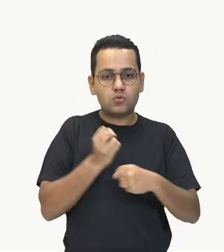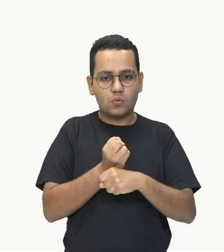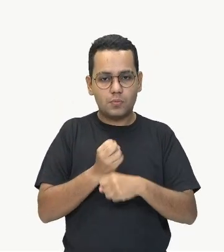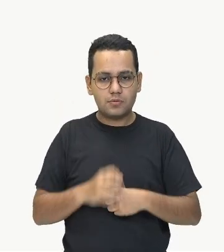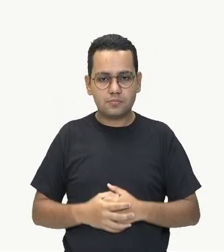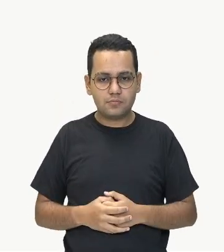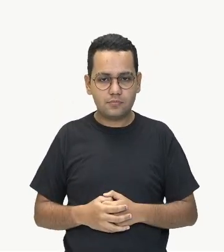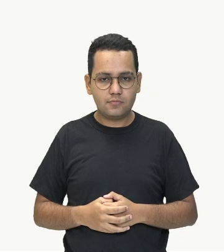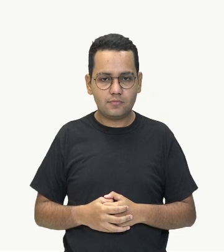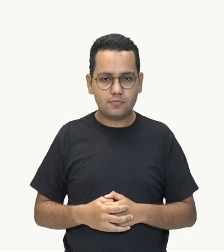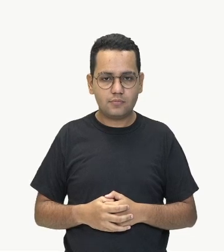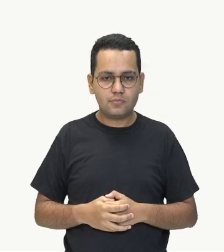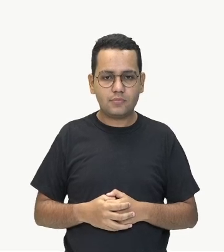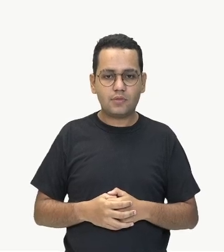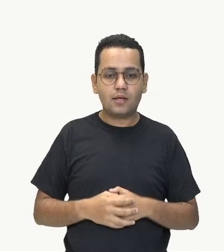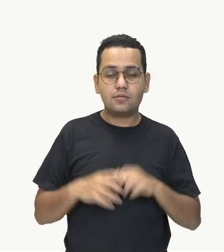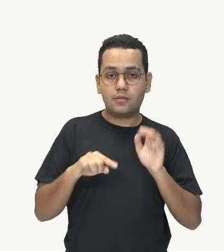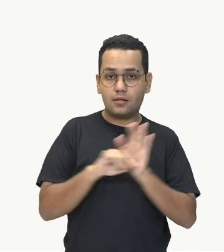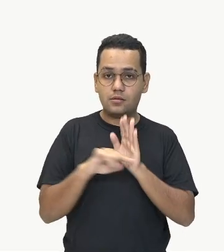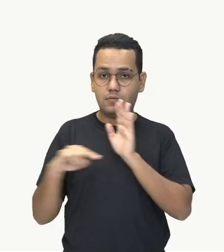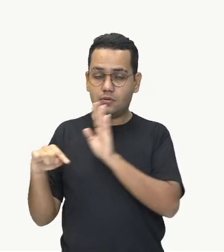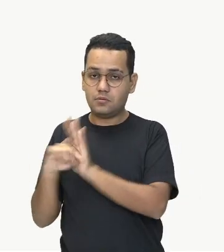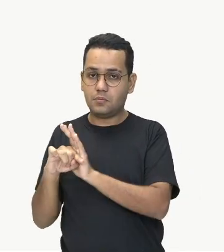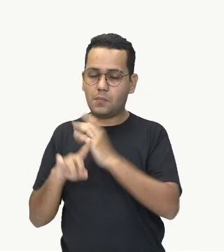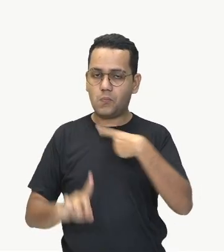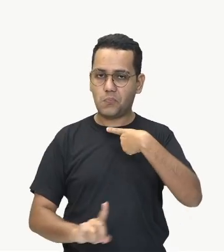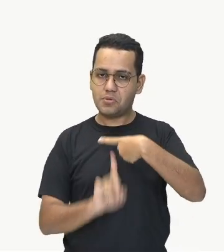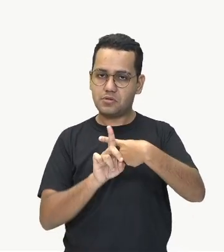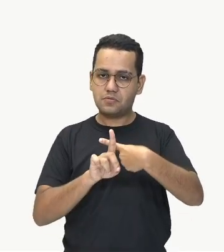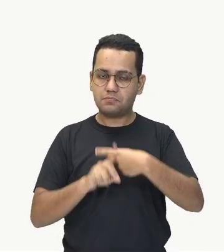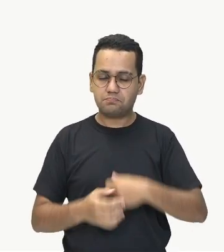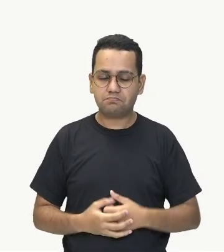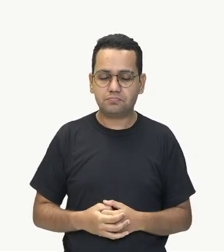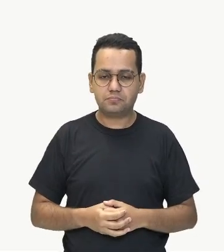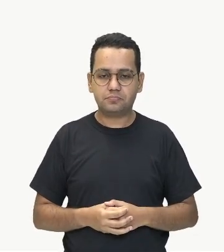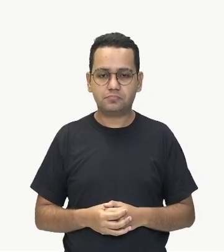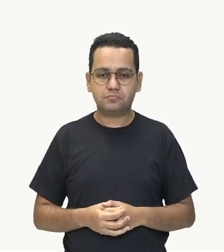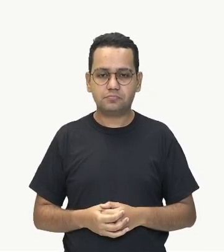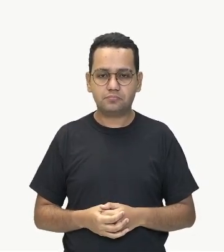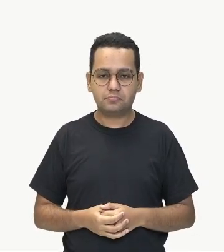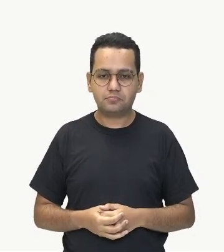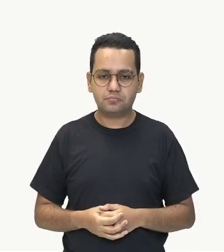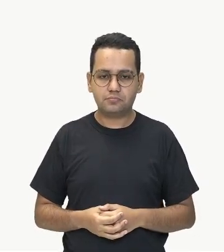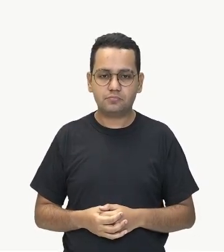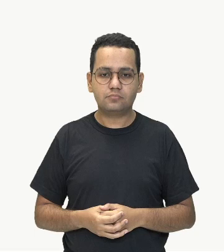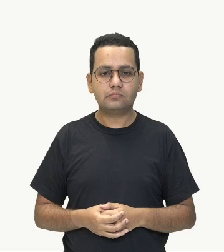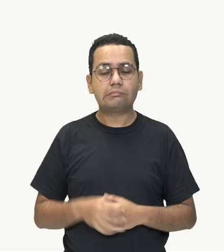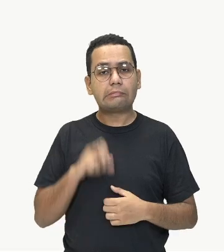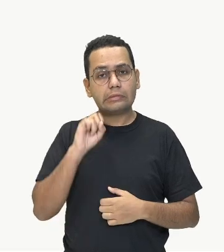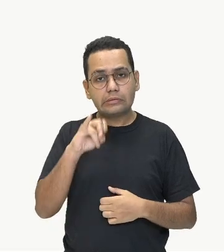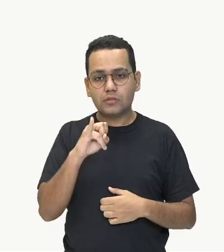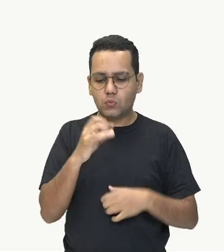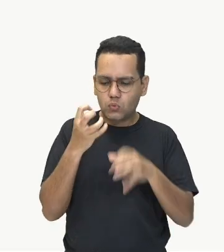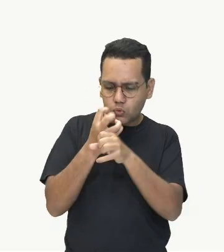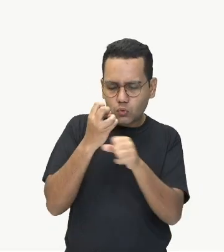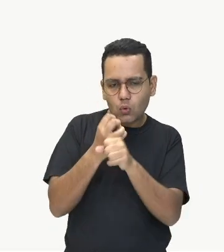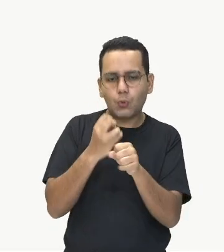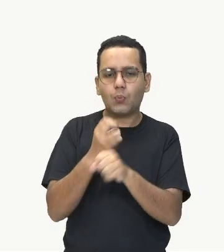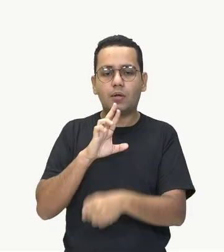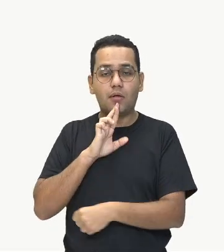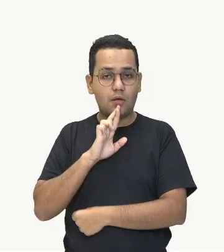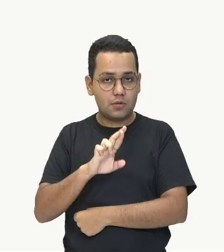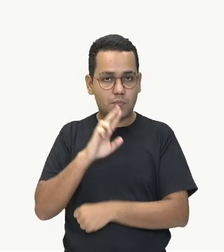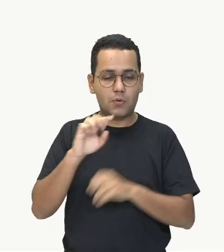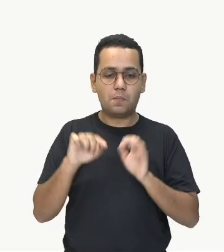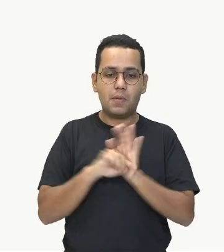negativo com negativo virar positivo como a gente falou ali em cima e aí eu vou subtrair com esse valor e dá o 41,4